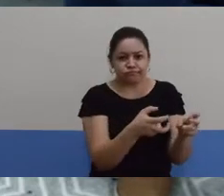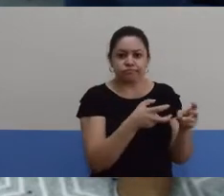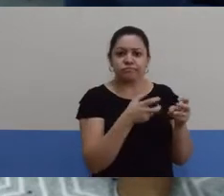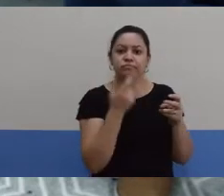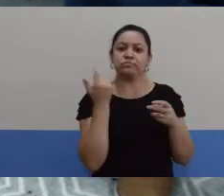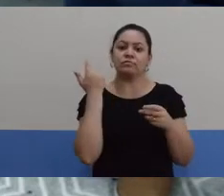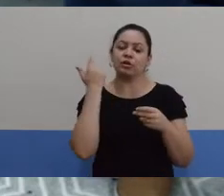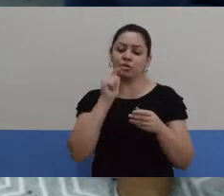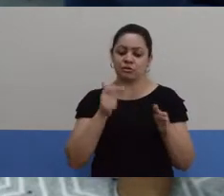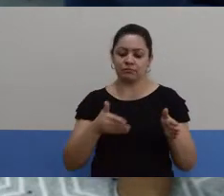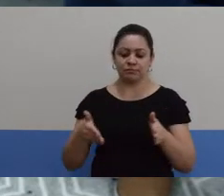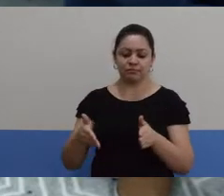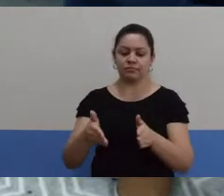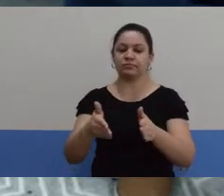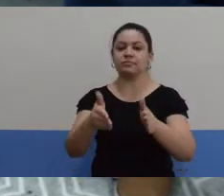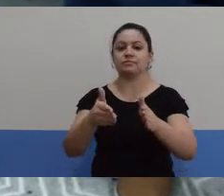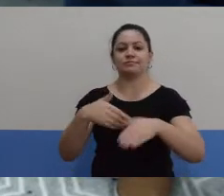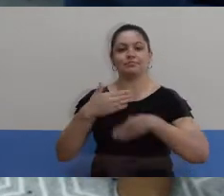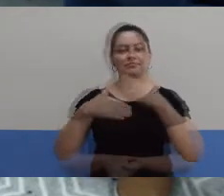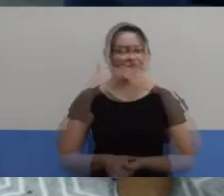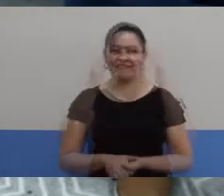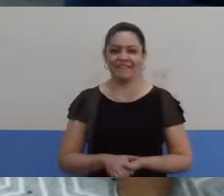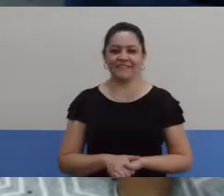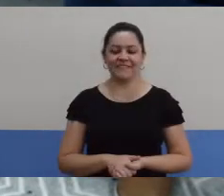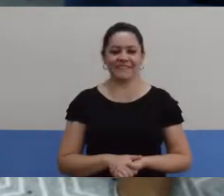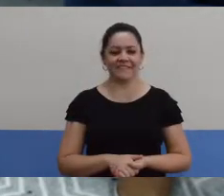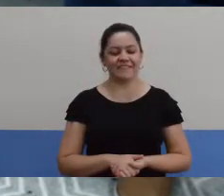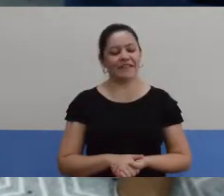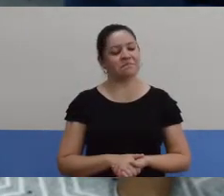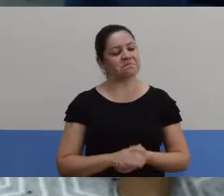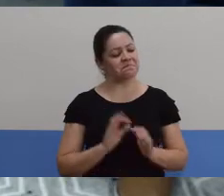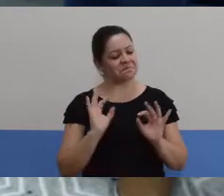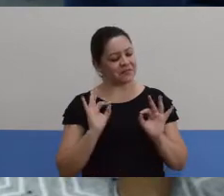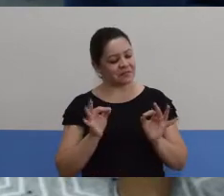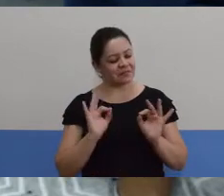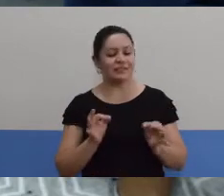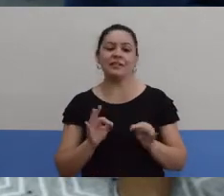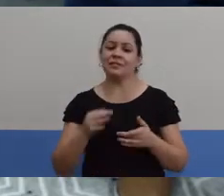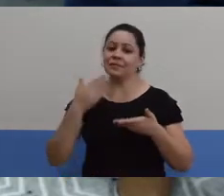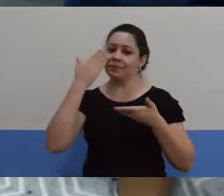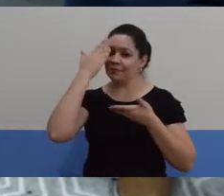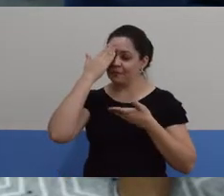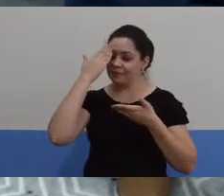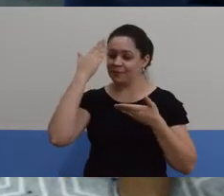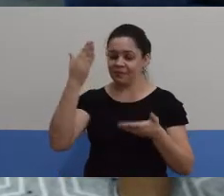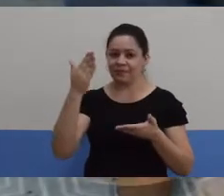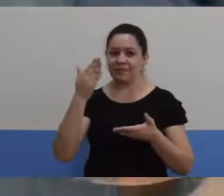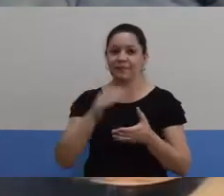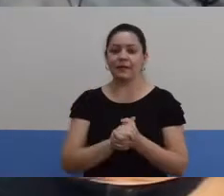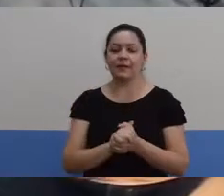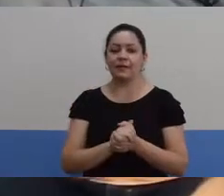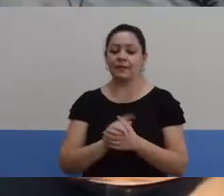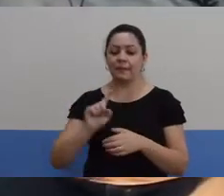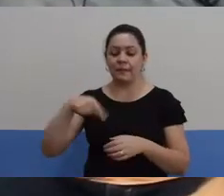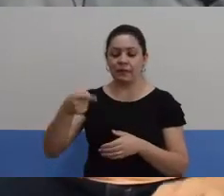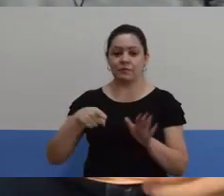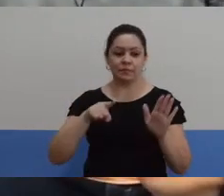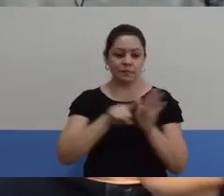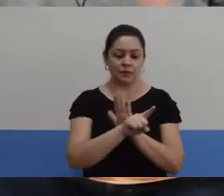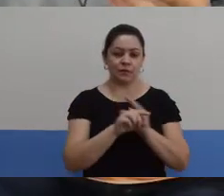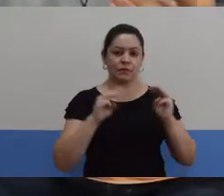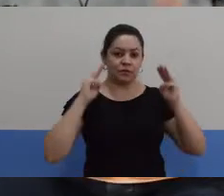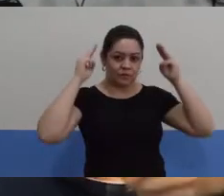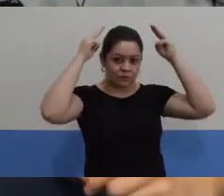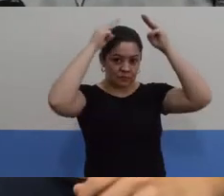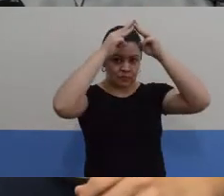então, a sua caminhada. Tá, ok? Muito bem, muito obrigado. Vamos então à próxima pergunta, Dom Hamilton. Dom Hamilton,